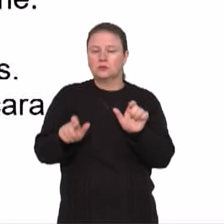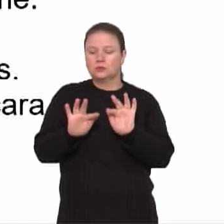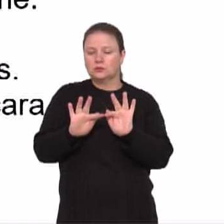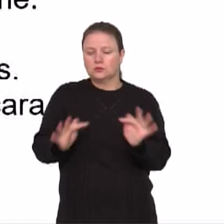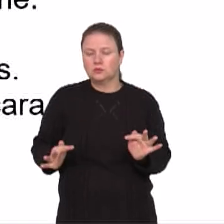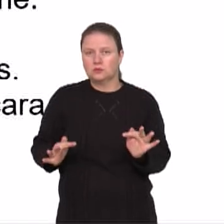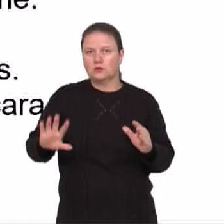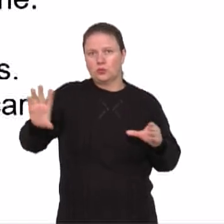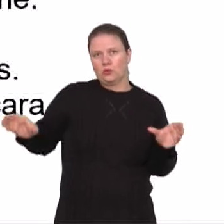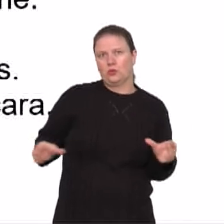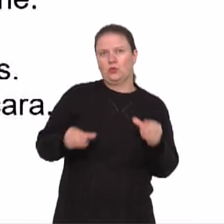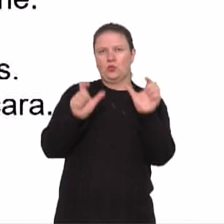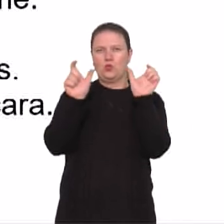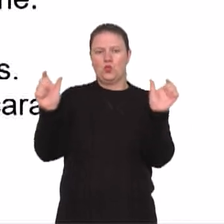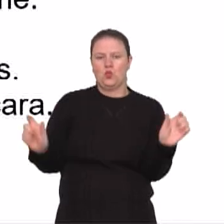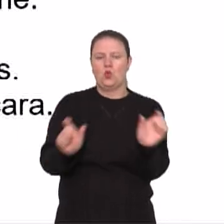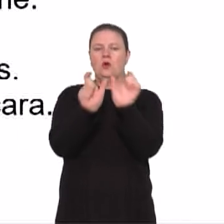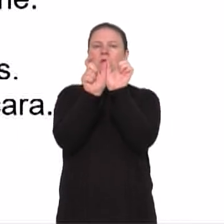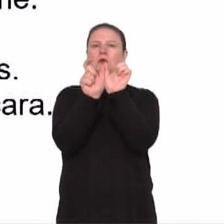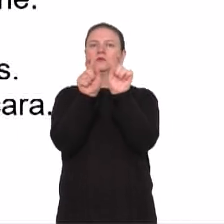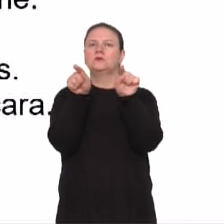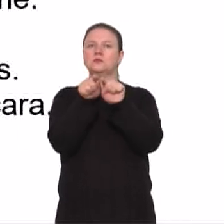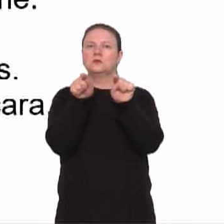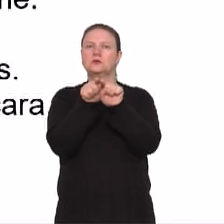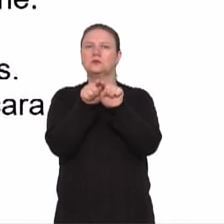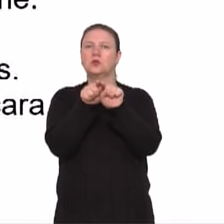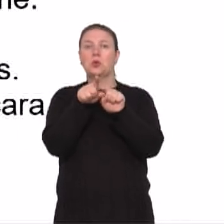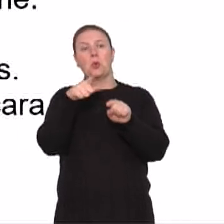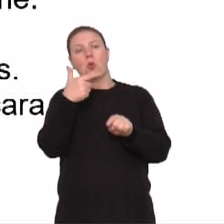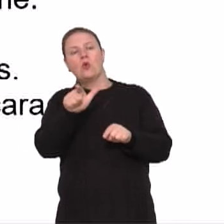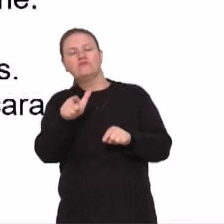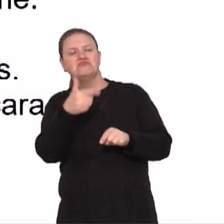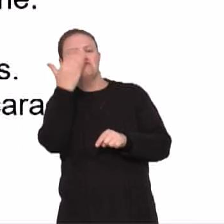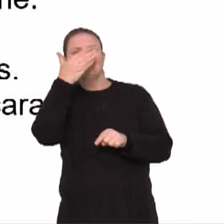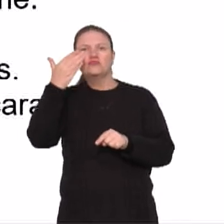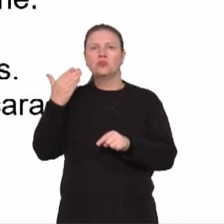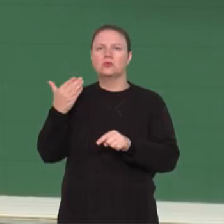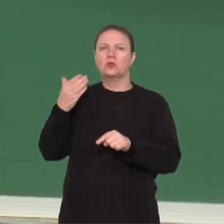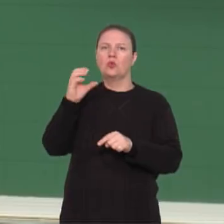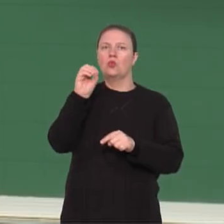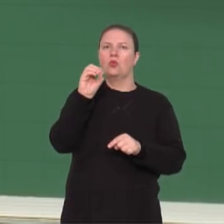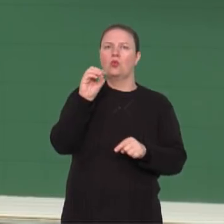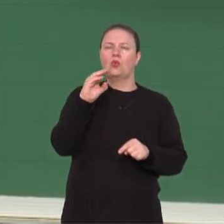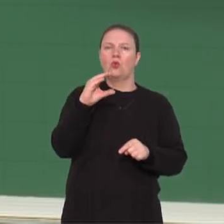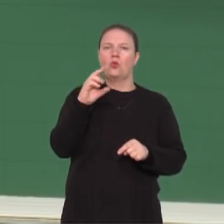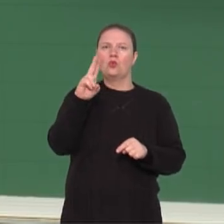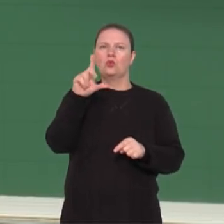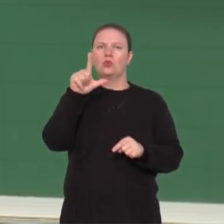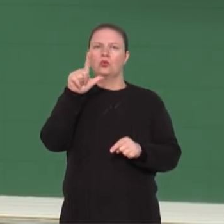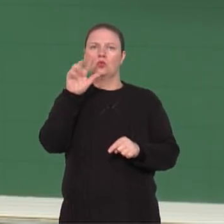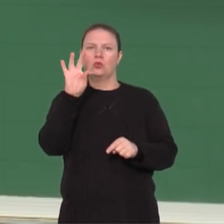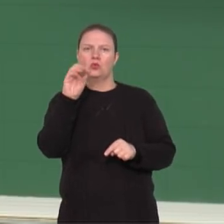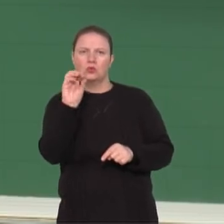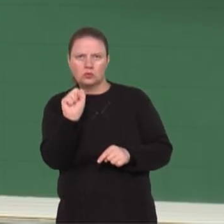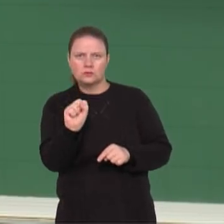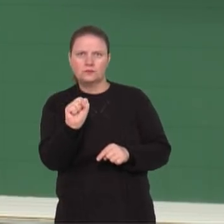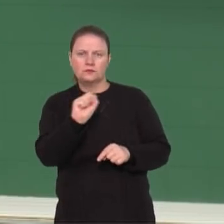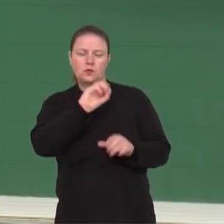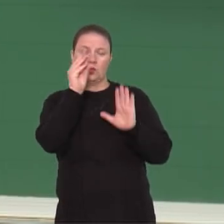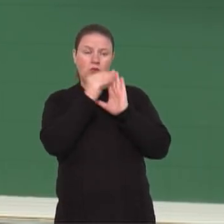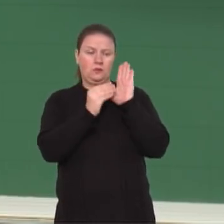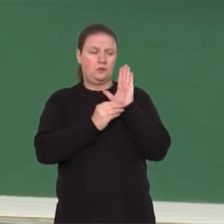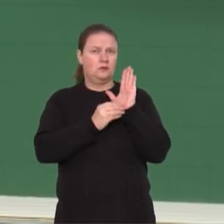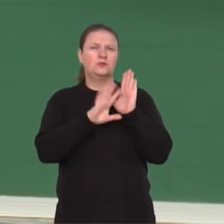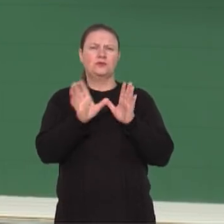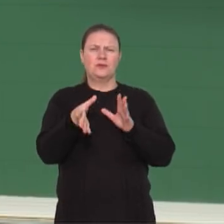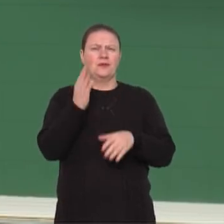simples, compostos, indeterminados e ocultos. Então, alguns exemplos aqui só para a gente retomar brevemente esse conteúdo, que já é familiar para muitos